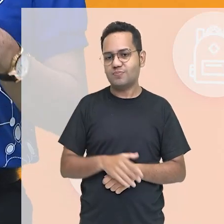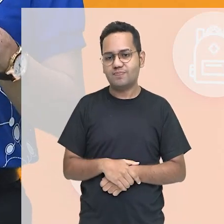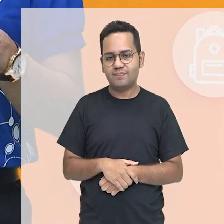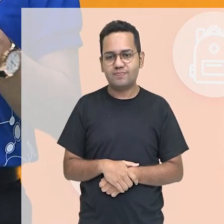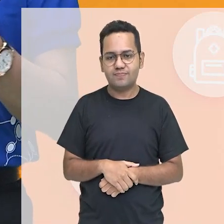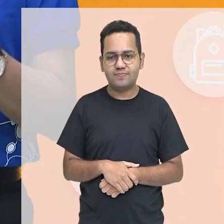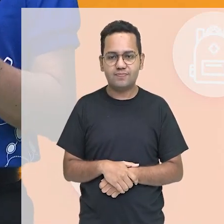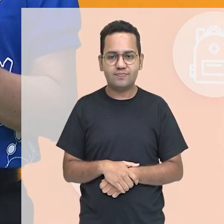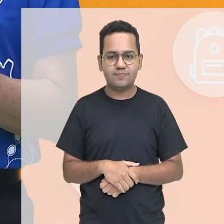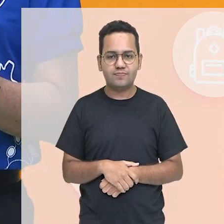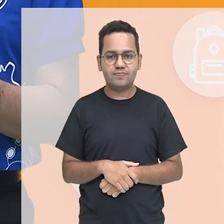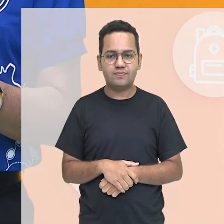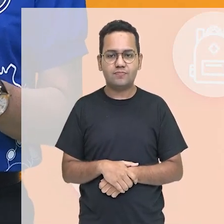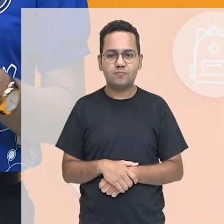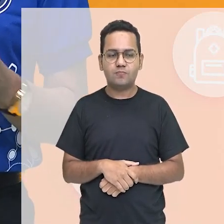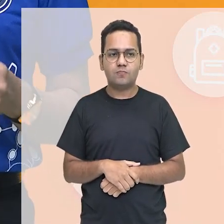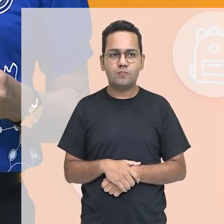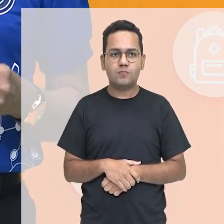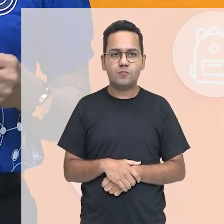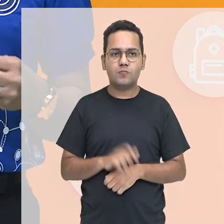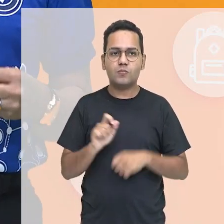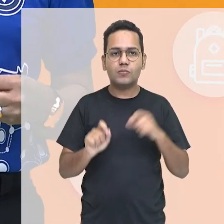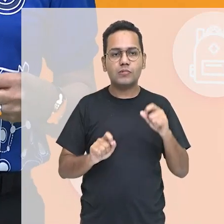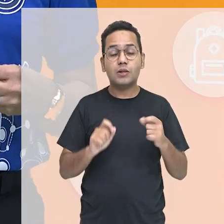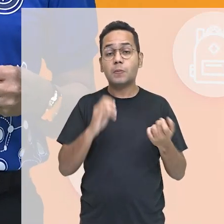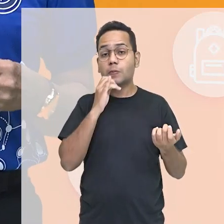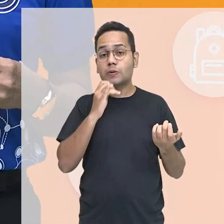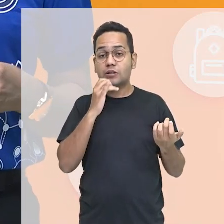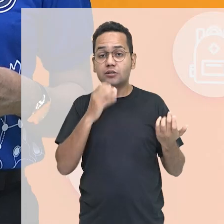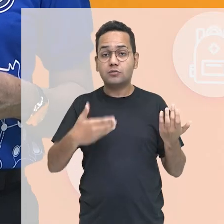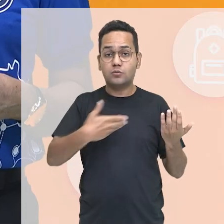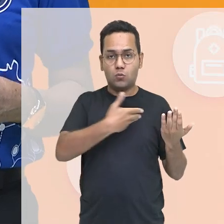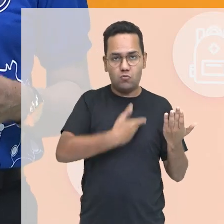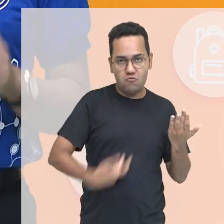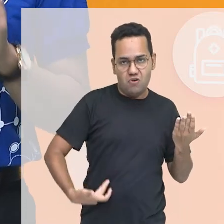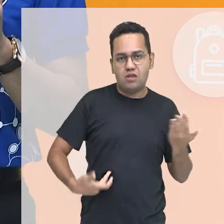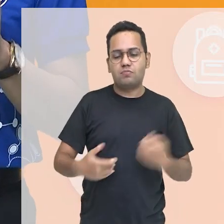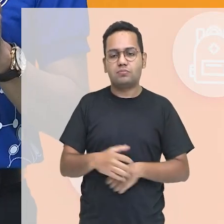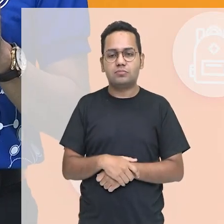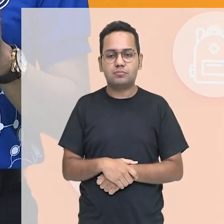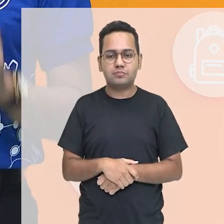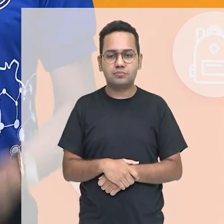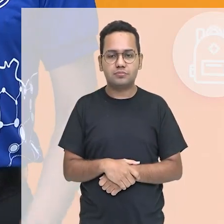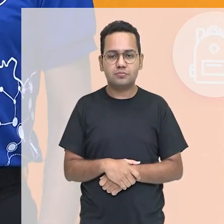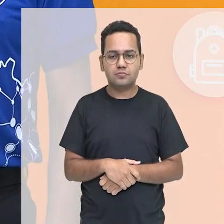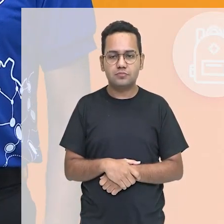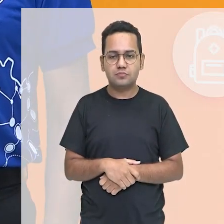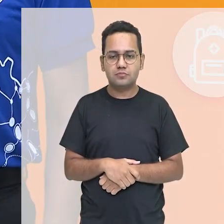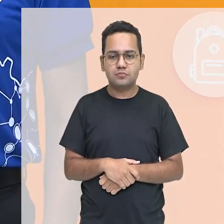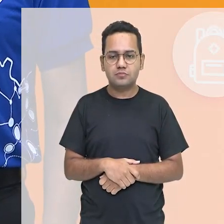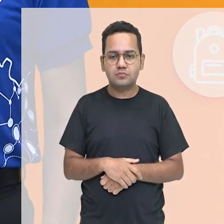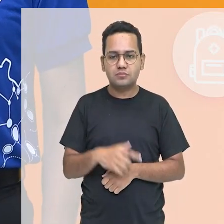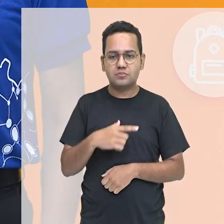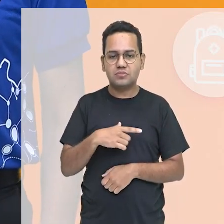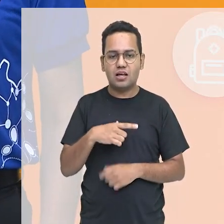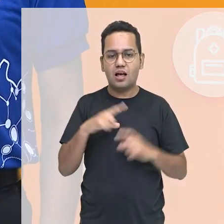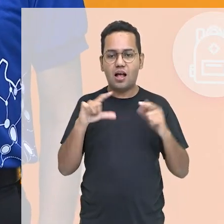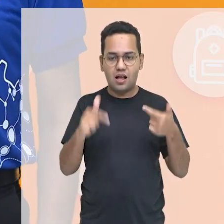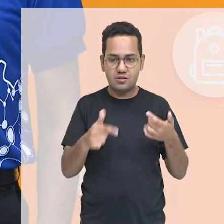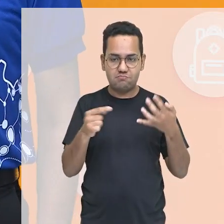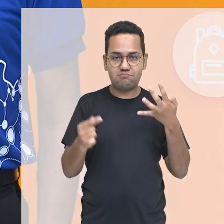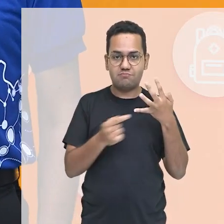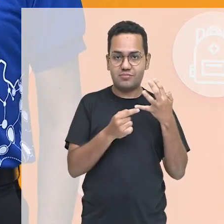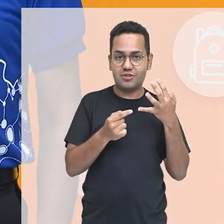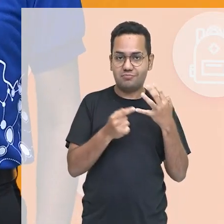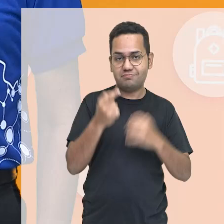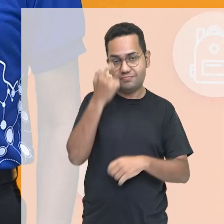prática, esses governos que foram denominados de populistas se comportavam desta forma.